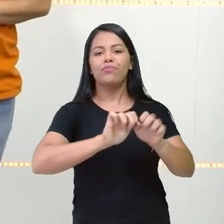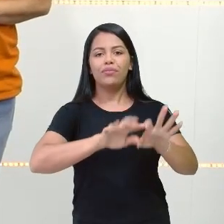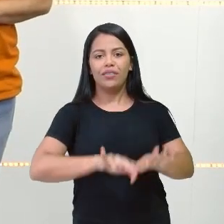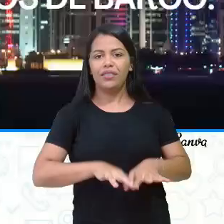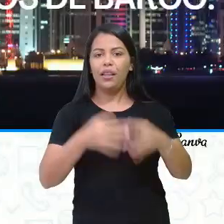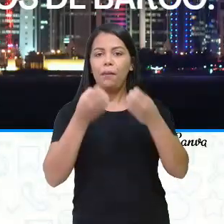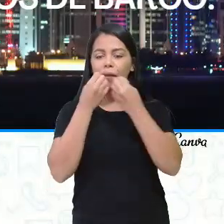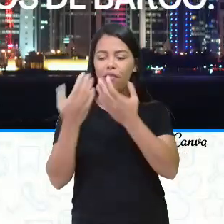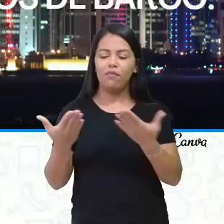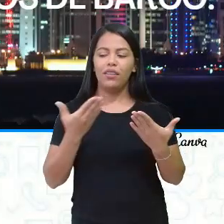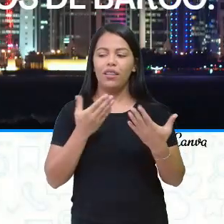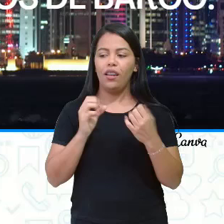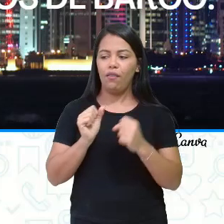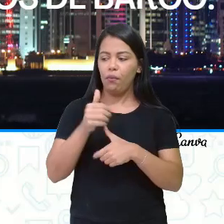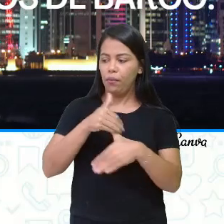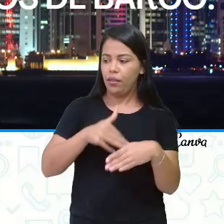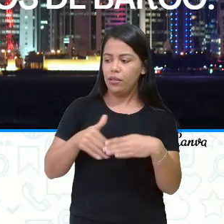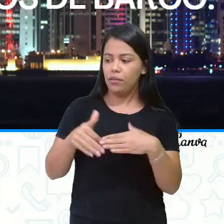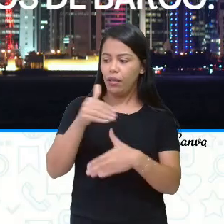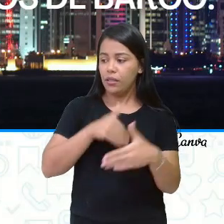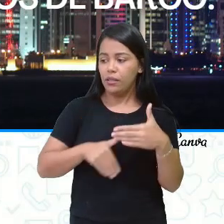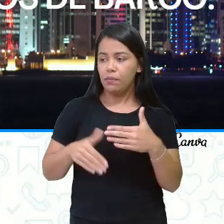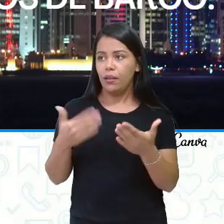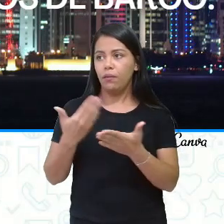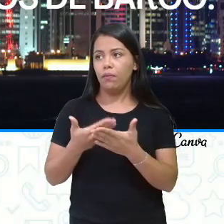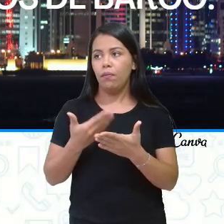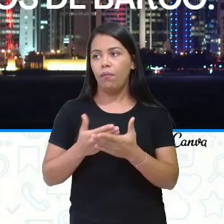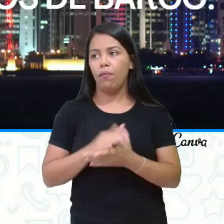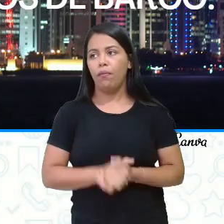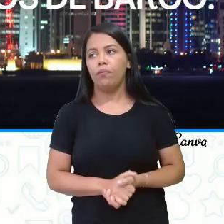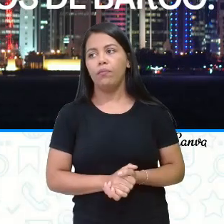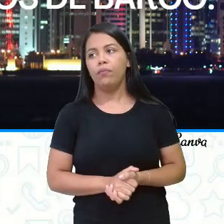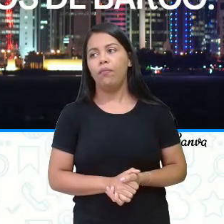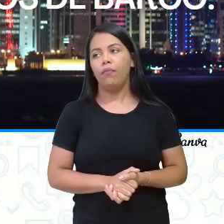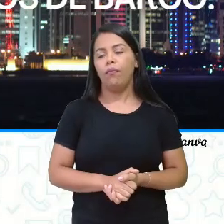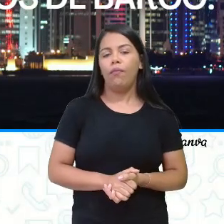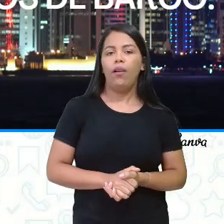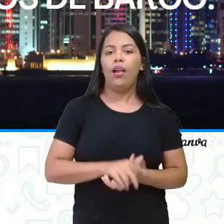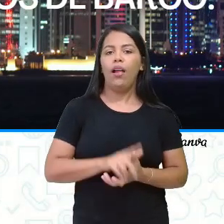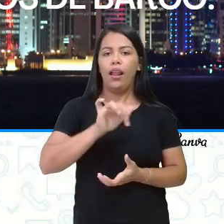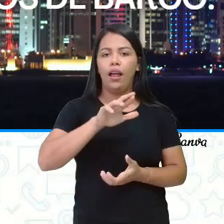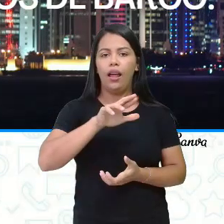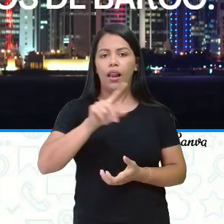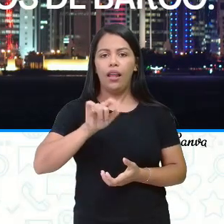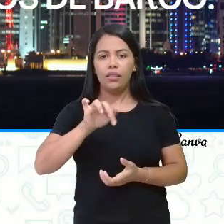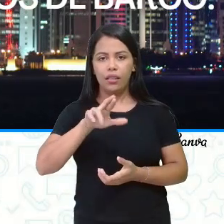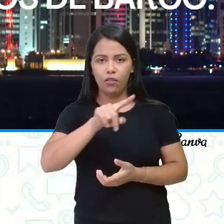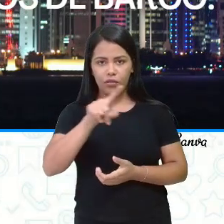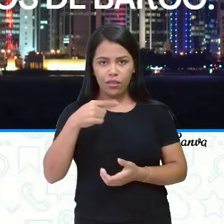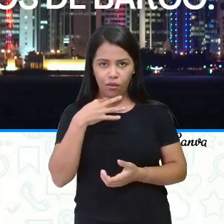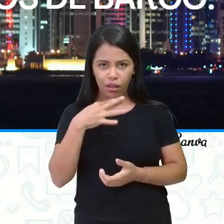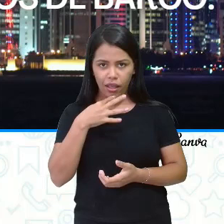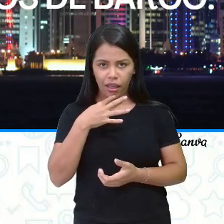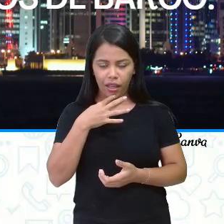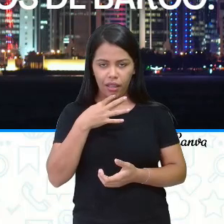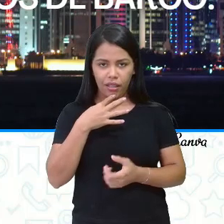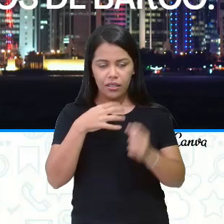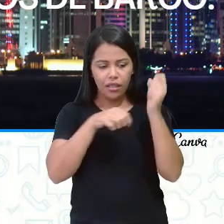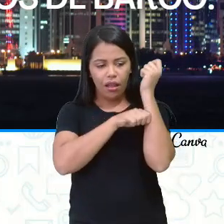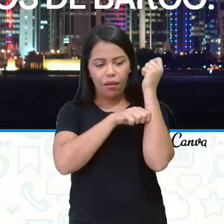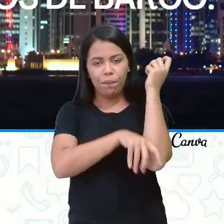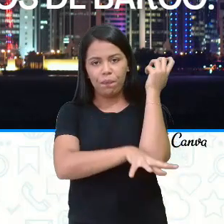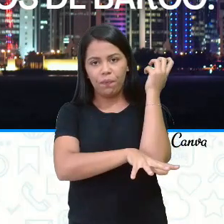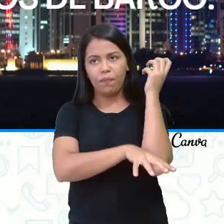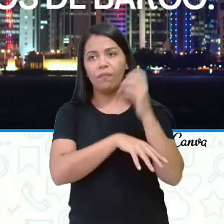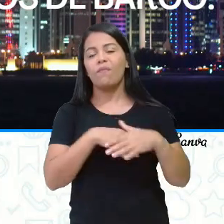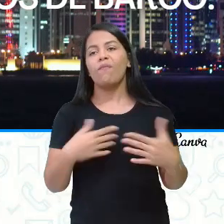nossa aula. Você conhece a vegetação do manguezal? Fala aí para mim. Mas vamos seguir aqui no assunto, ó. A capital do Catar,